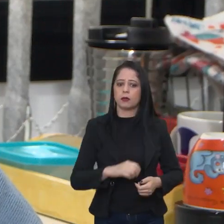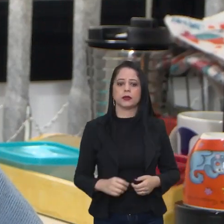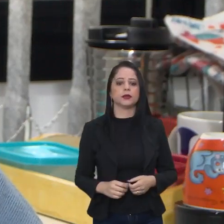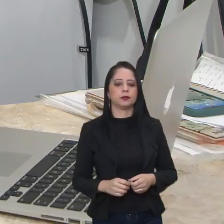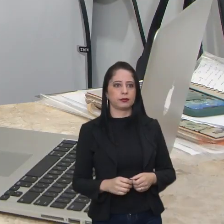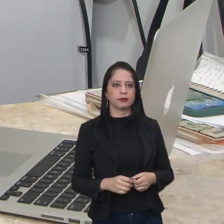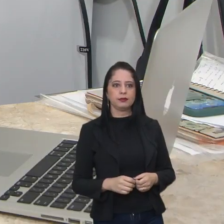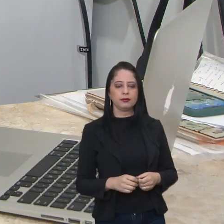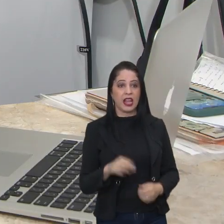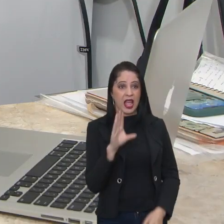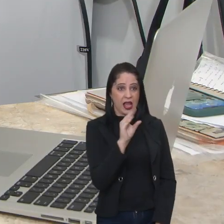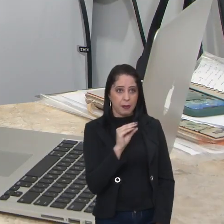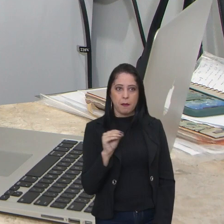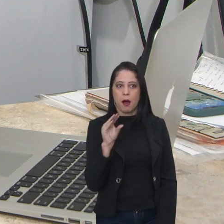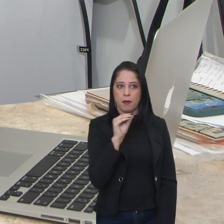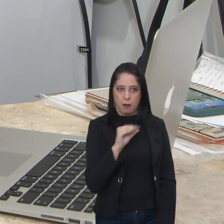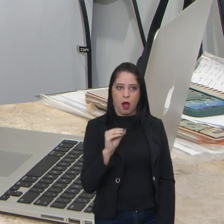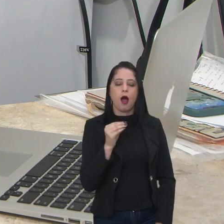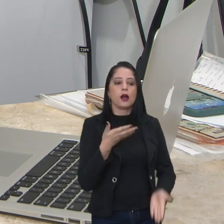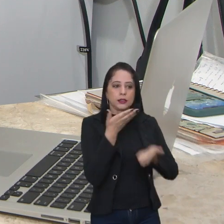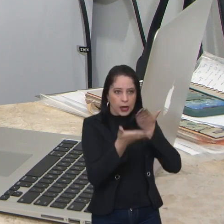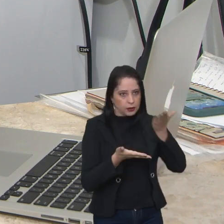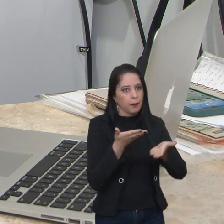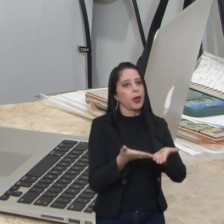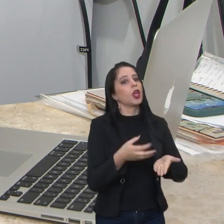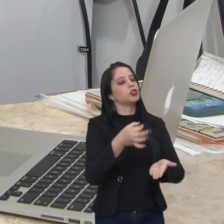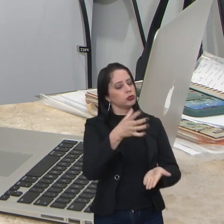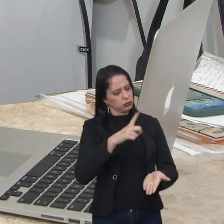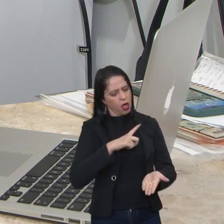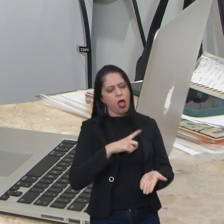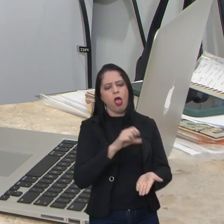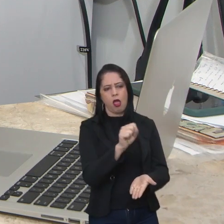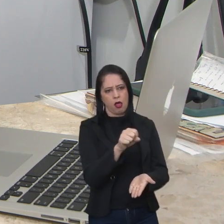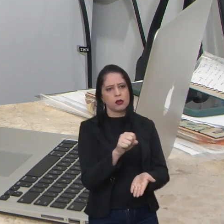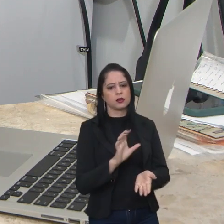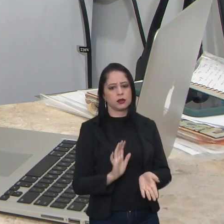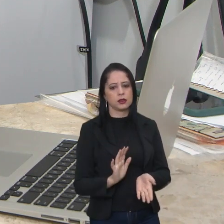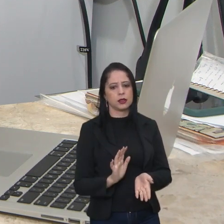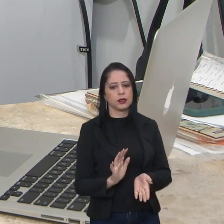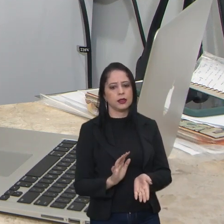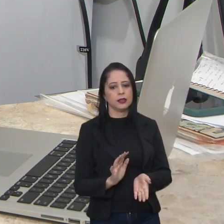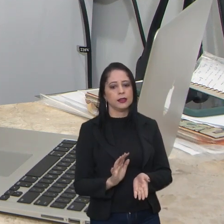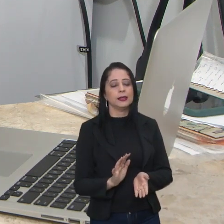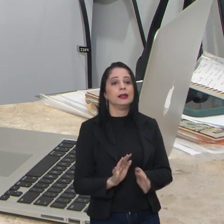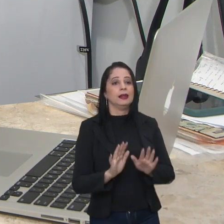precoces a gagueira não tem graça ela tem tratamento ela tem realmente tratamento